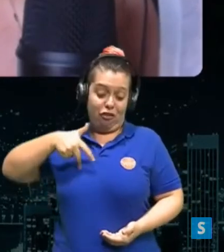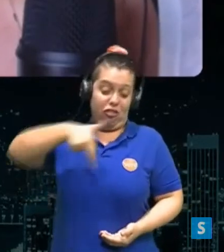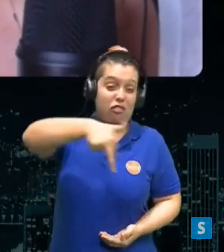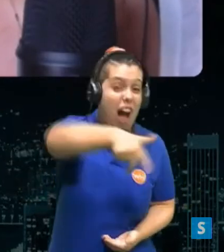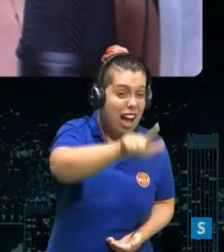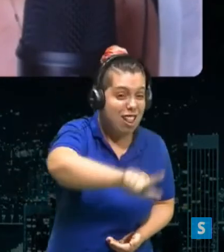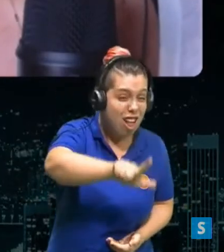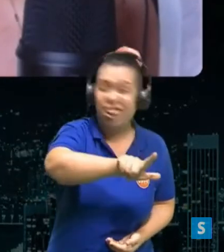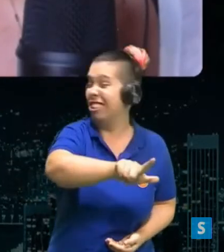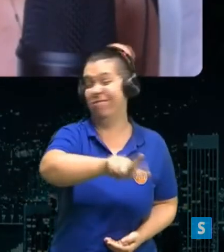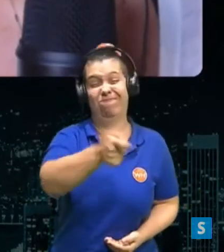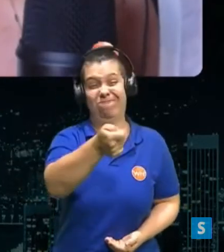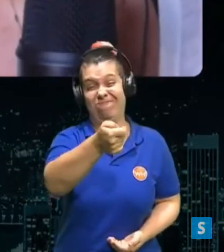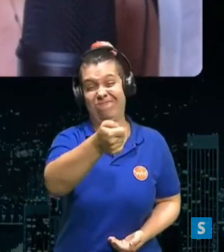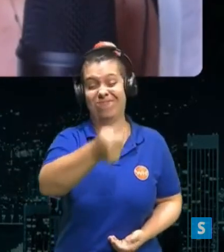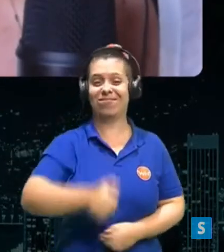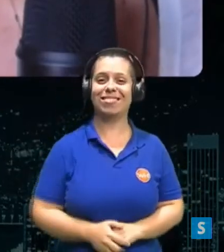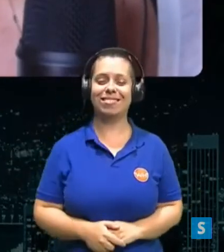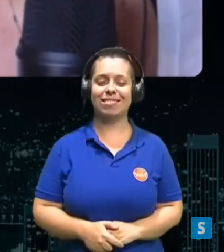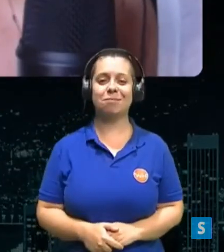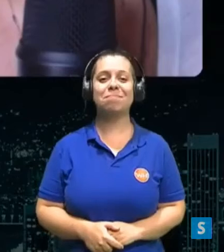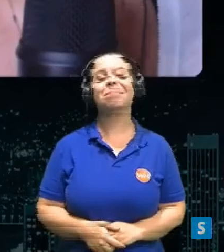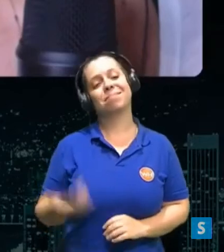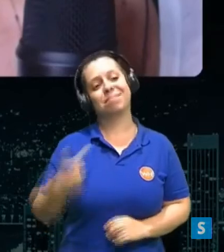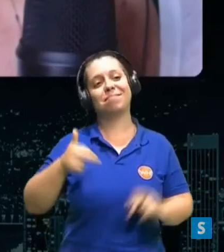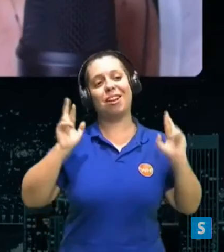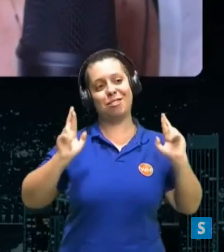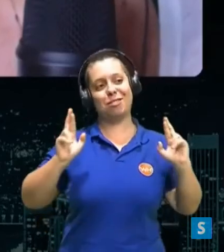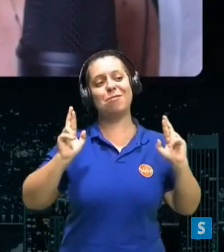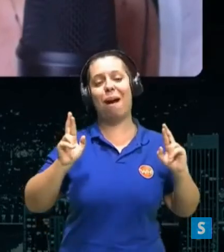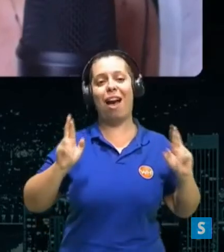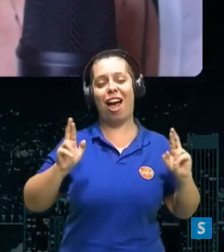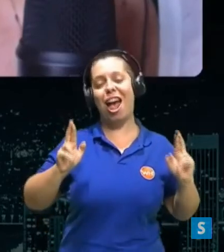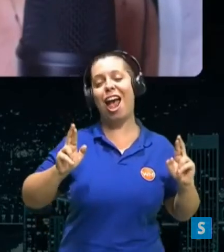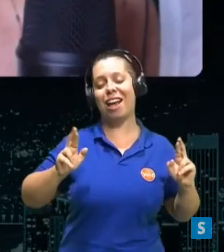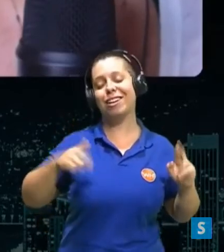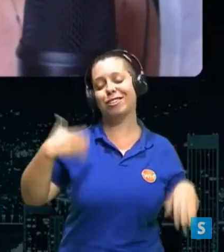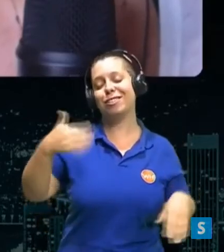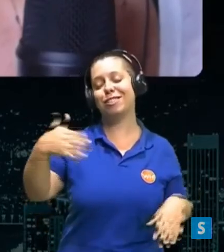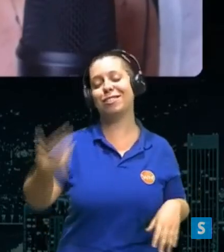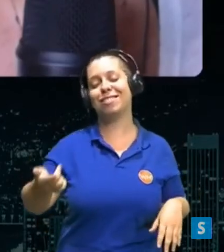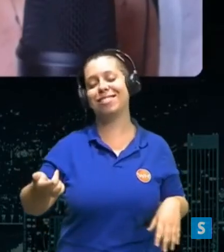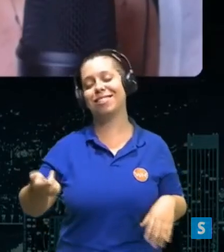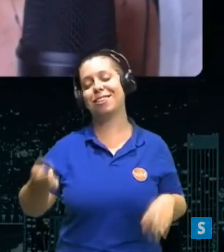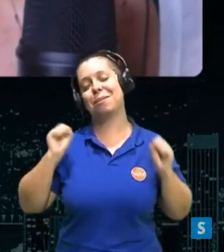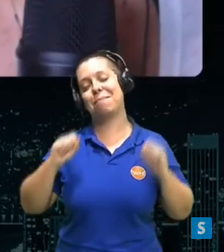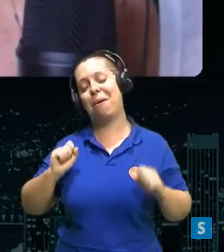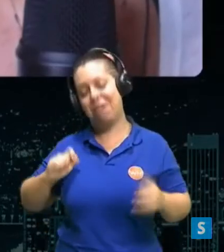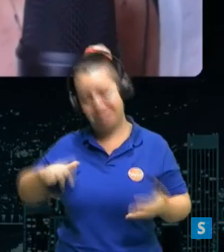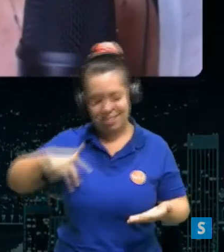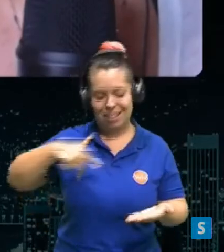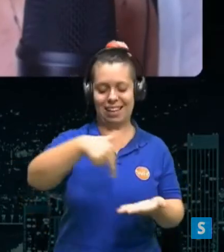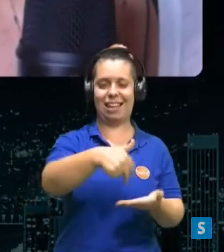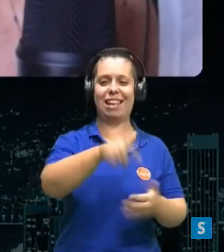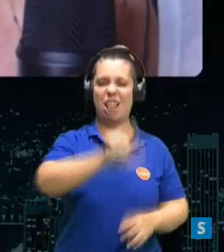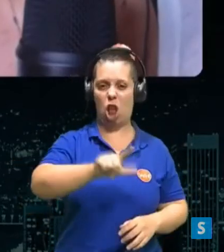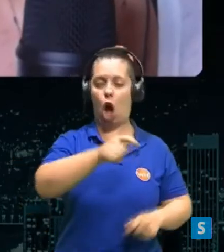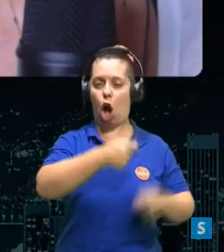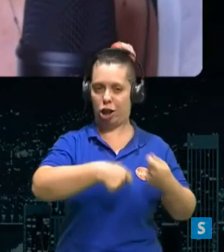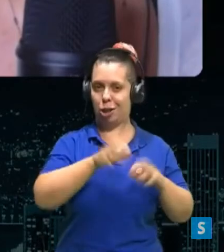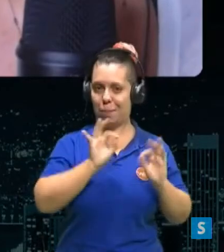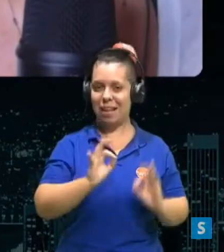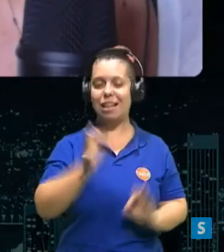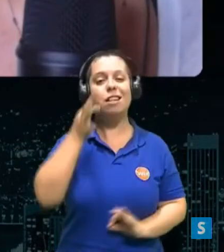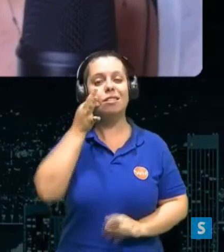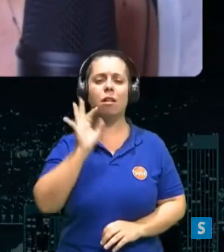e eu espero que a gente volte a frequentar a a loja física lugares mas